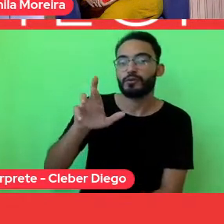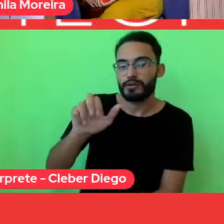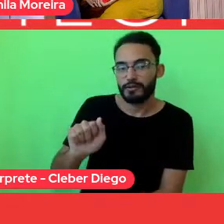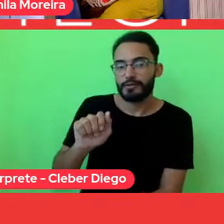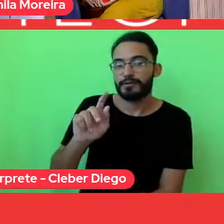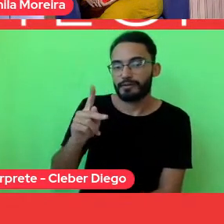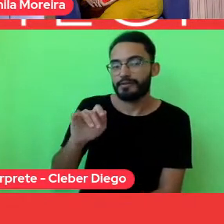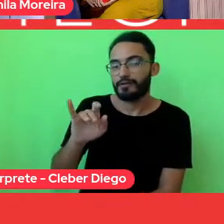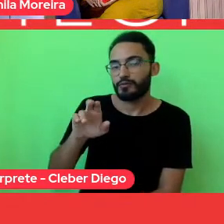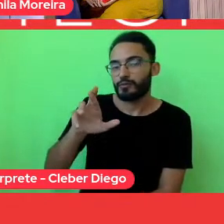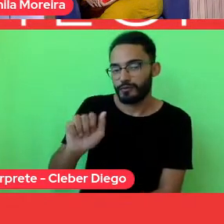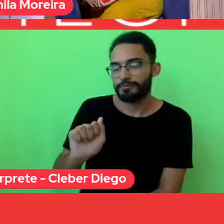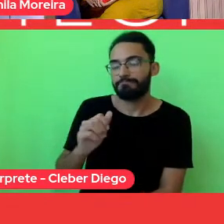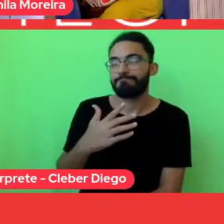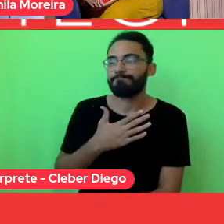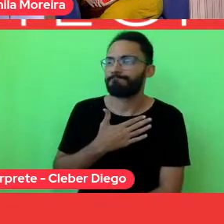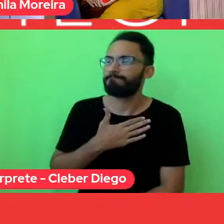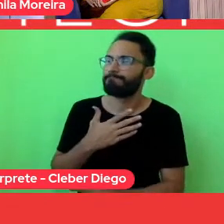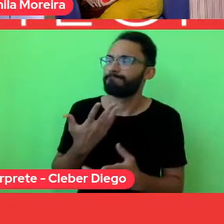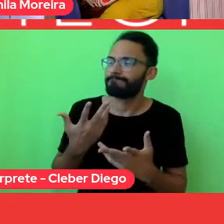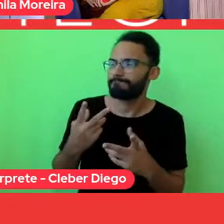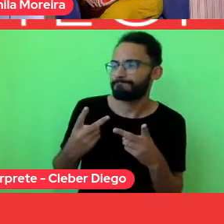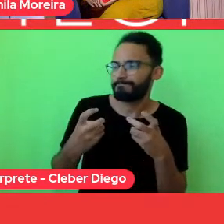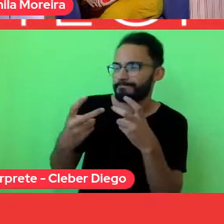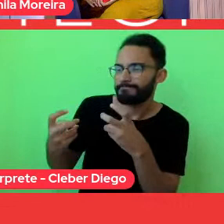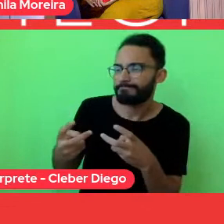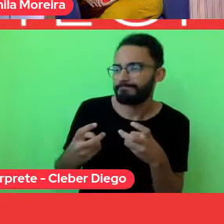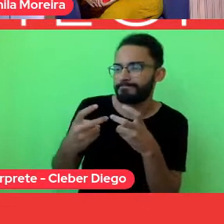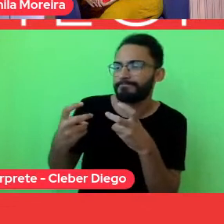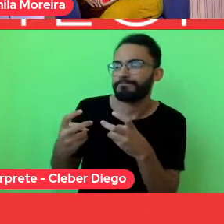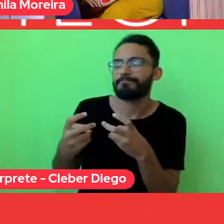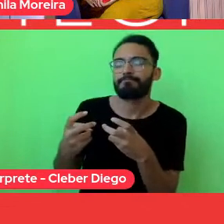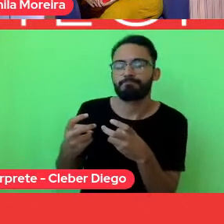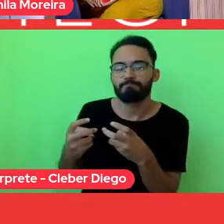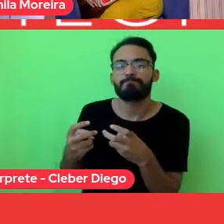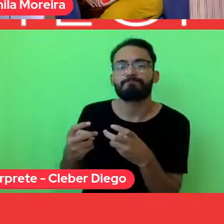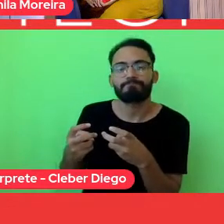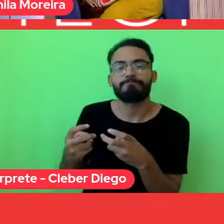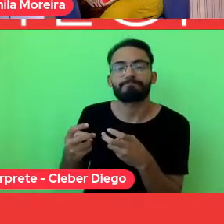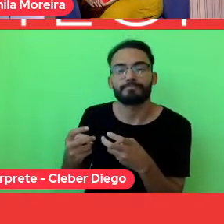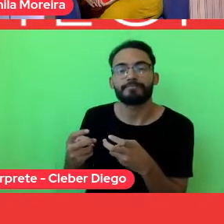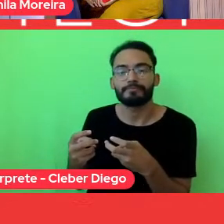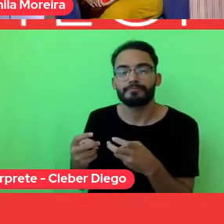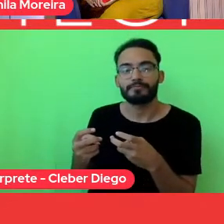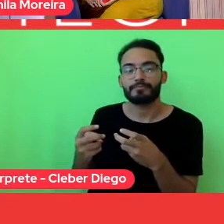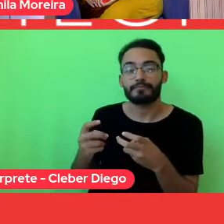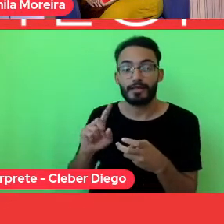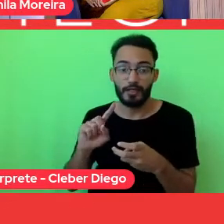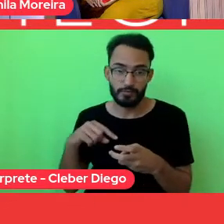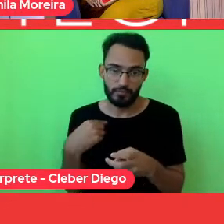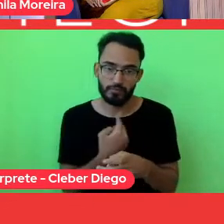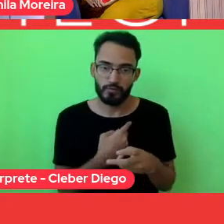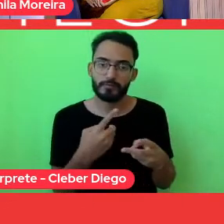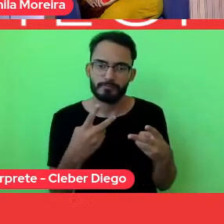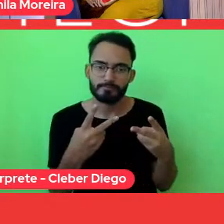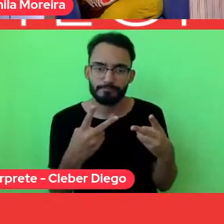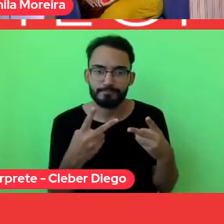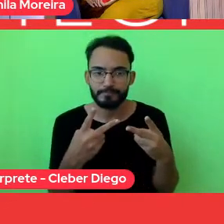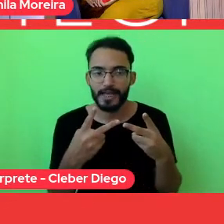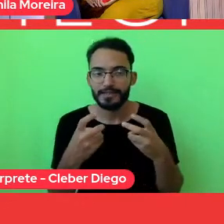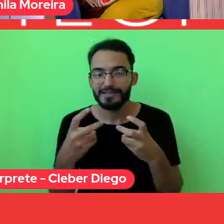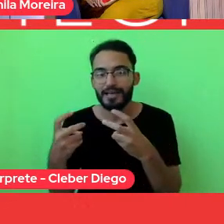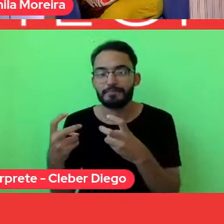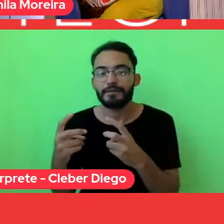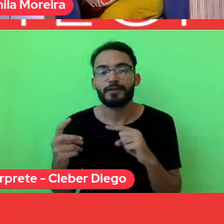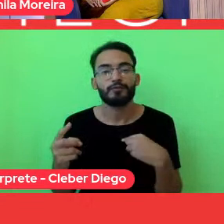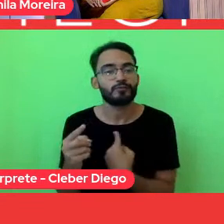esse lado já, uma senioridade um pouco maior, né? Então, a gente percebe que a gente